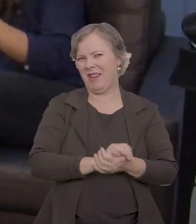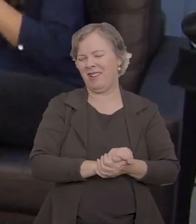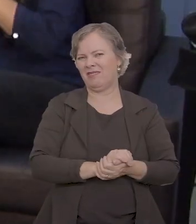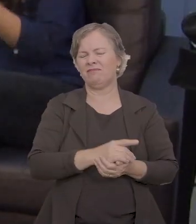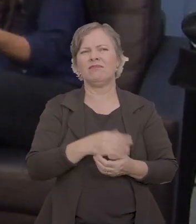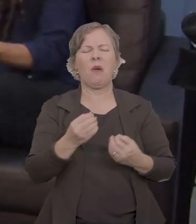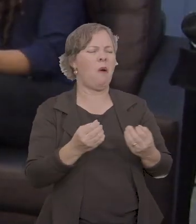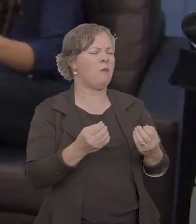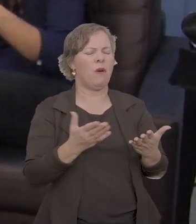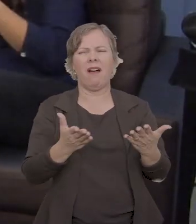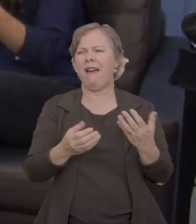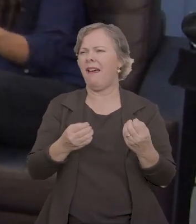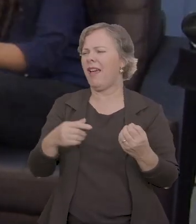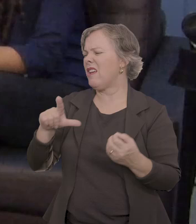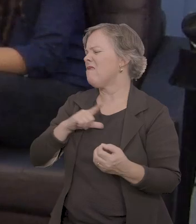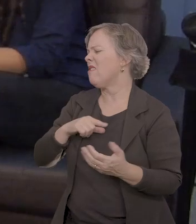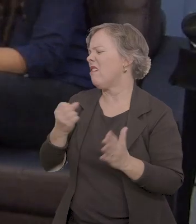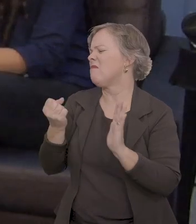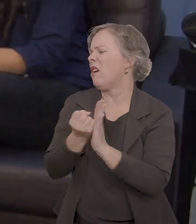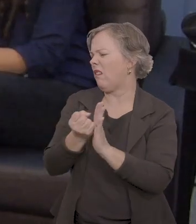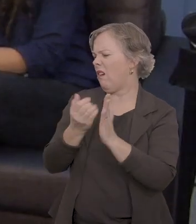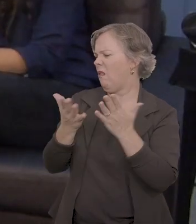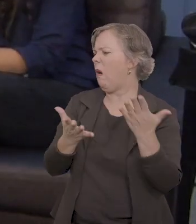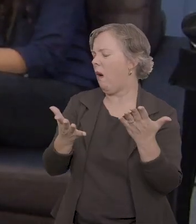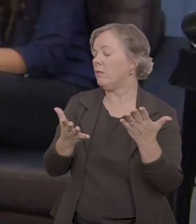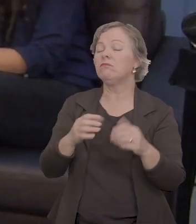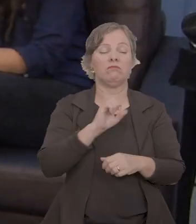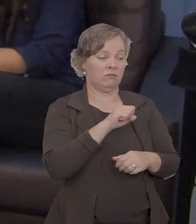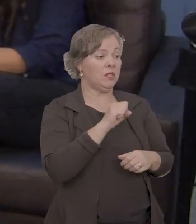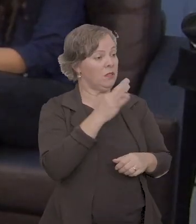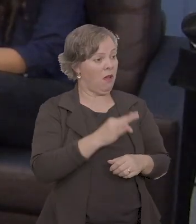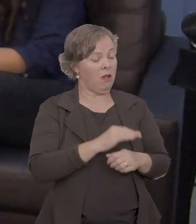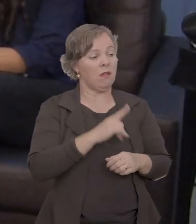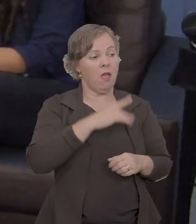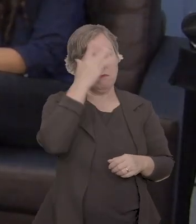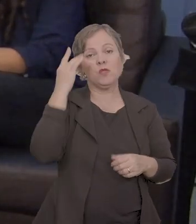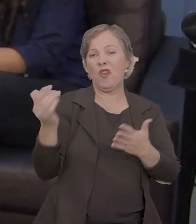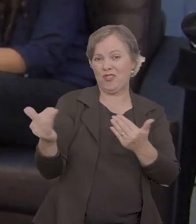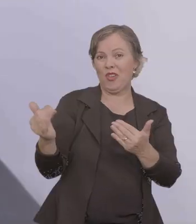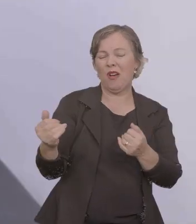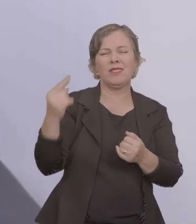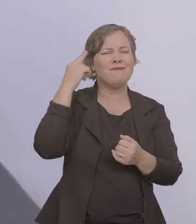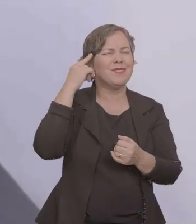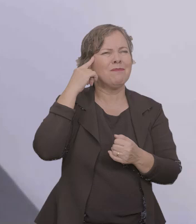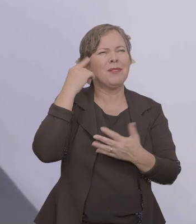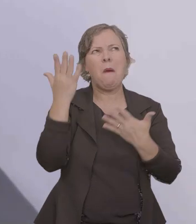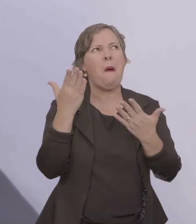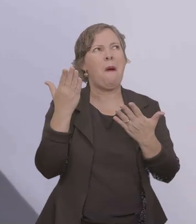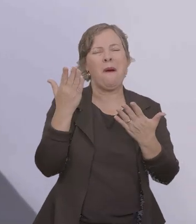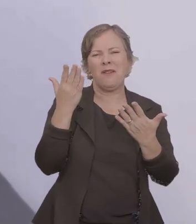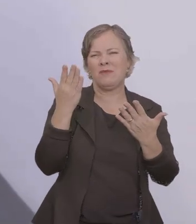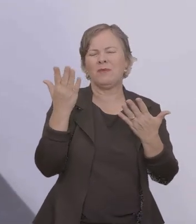rótulos prontos, né? Esses padrões, né? Justamente. Tem muitas pessoas mais jovens, né, que têm uma mentalidade